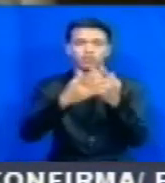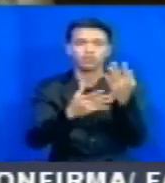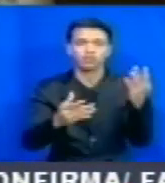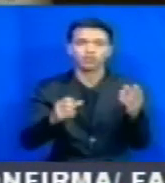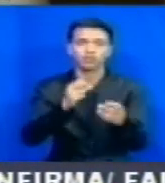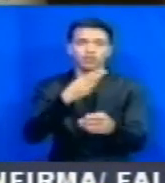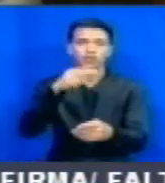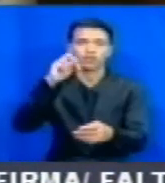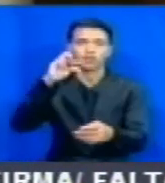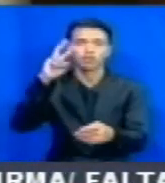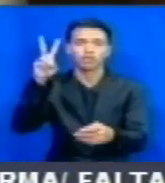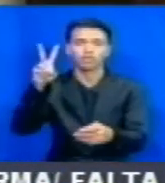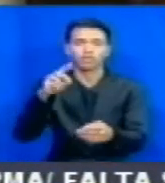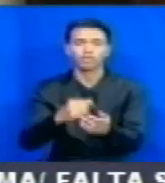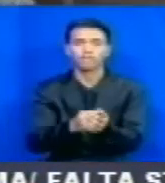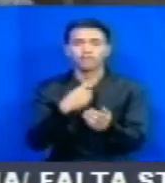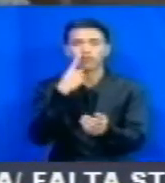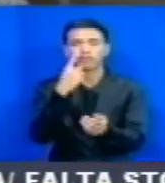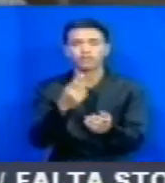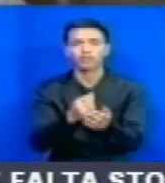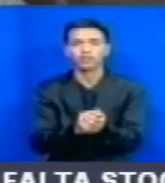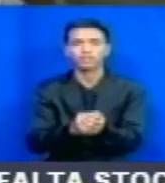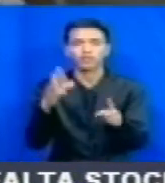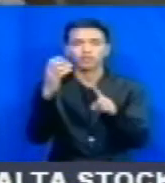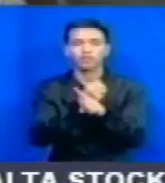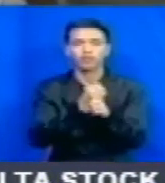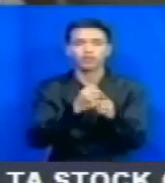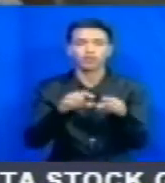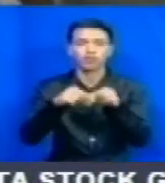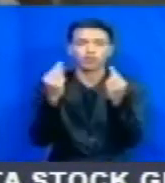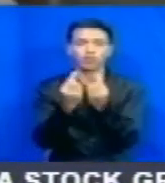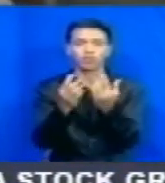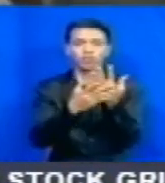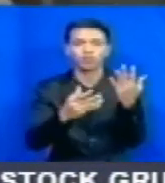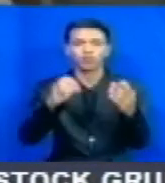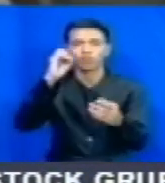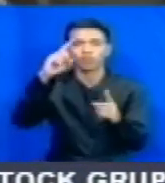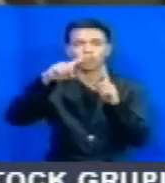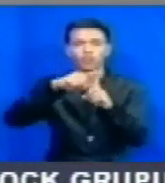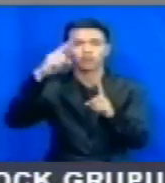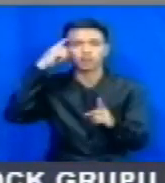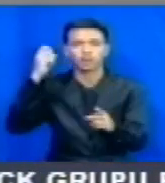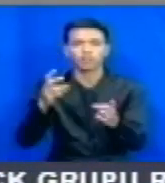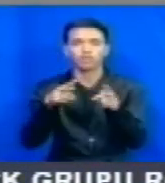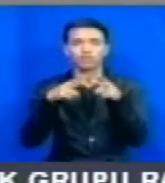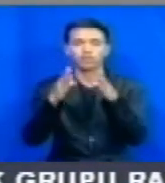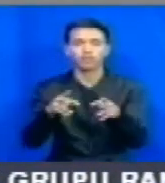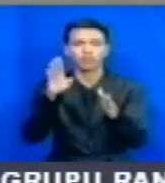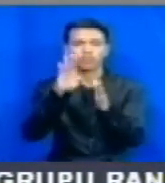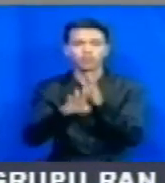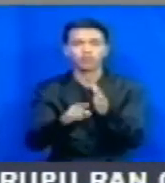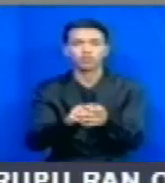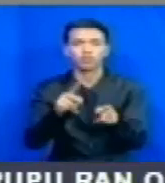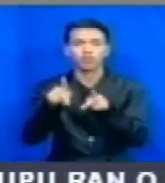Sangue Hainge Vez Januário da Cruz Freitas reconhece falta estoque grupo RAN, ou mais, tamba voluntário menos, enquanto o